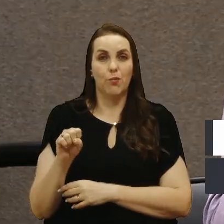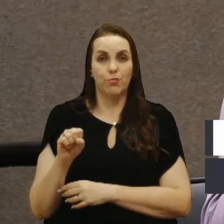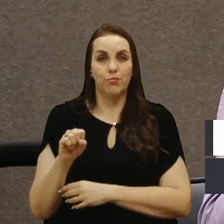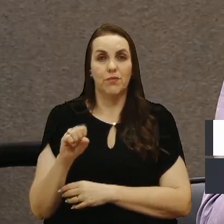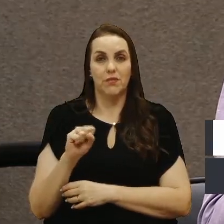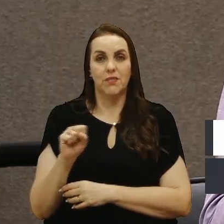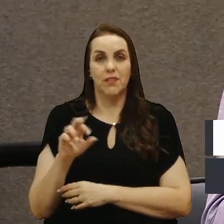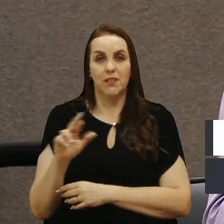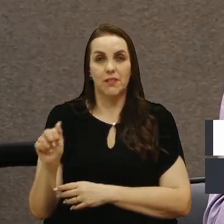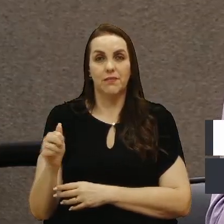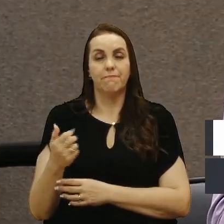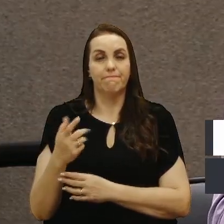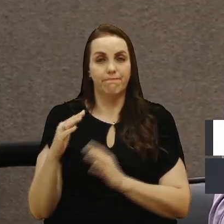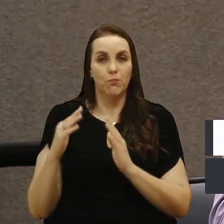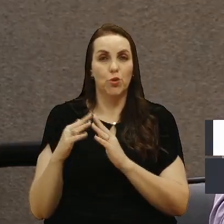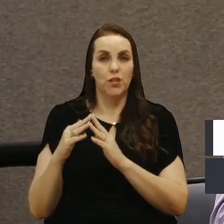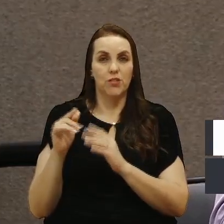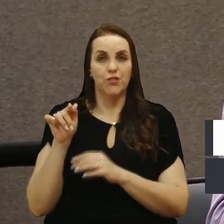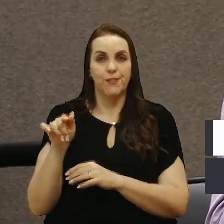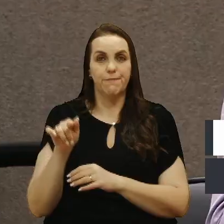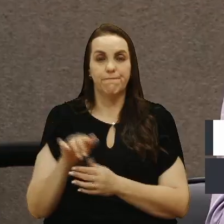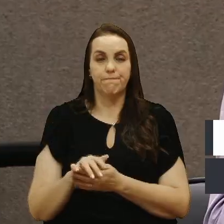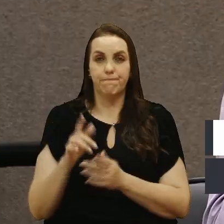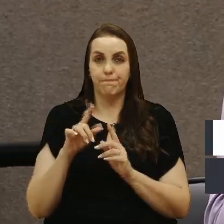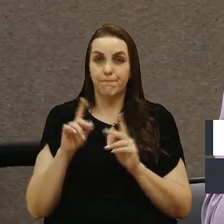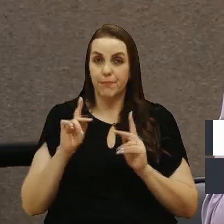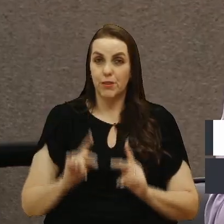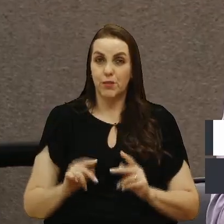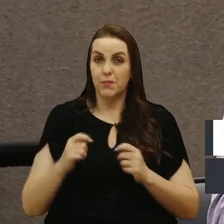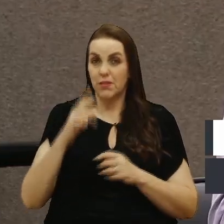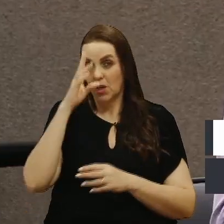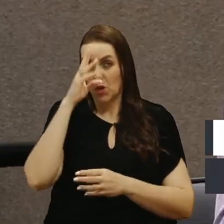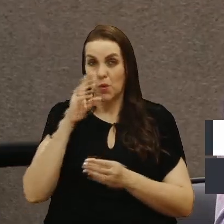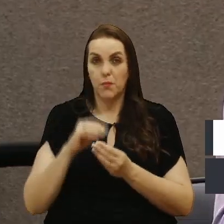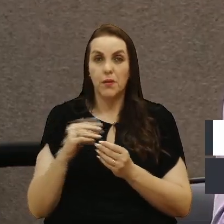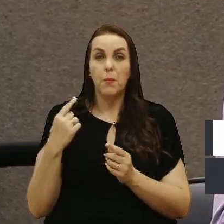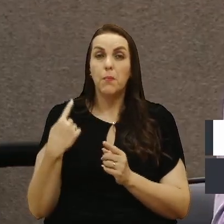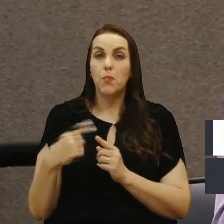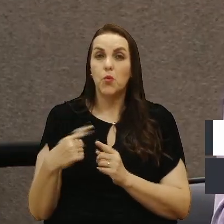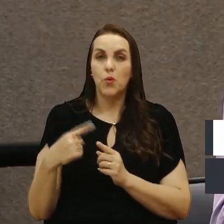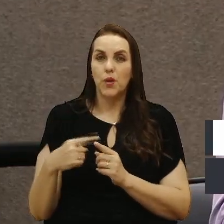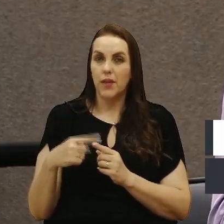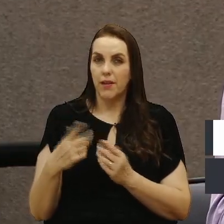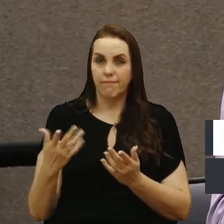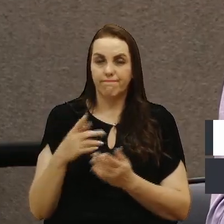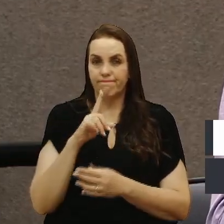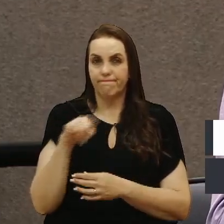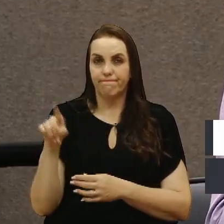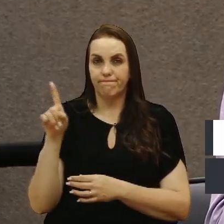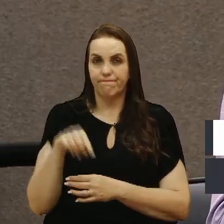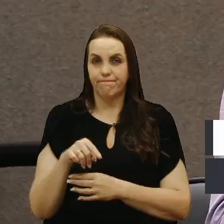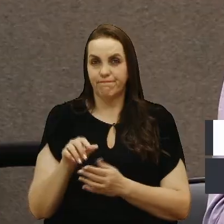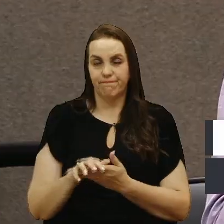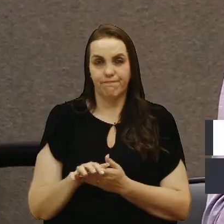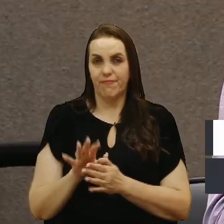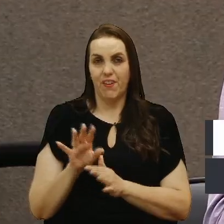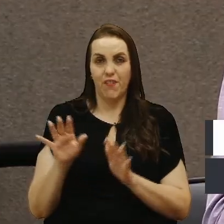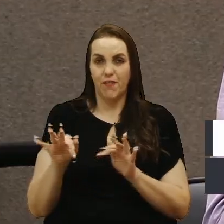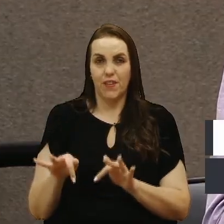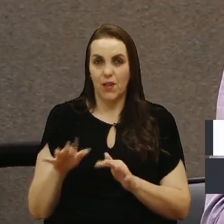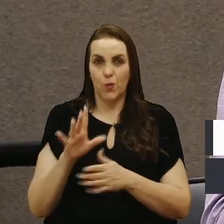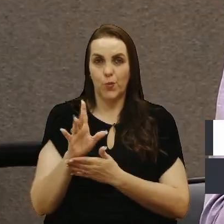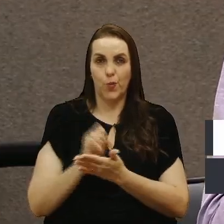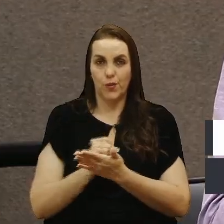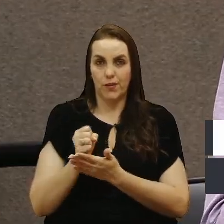lá, mas as pessoas precisam compreender o porquê da rescisão. A gente tinha uma empresa que em um ano, eu